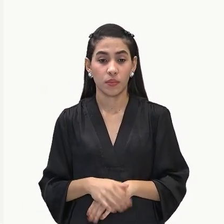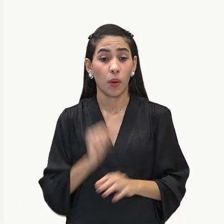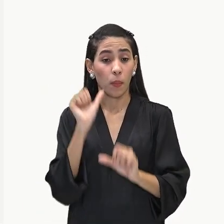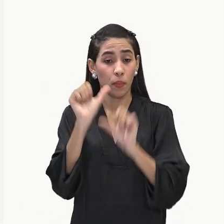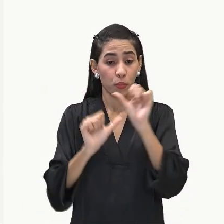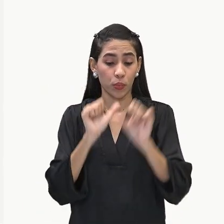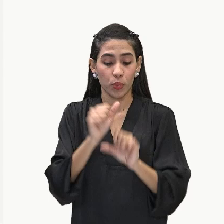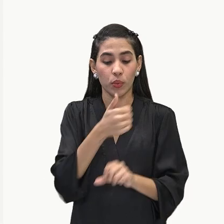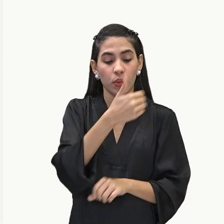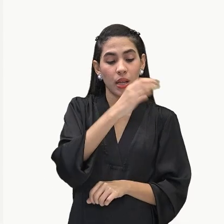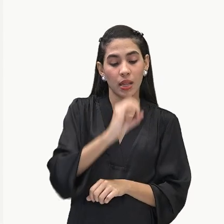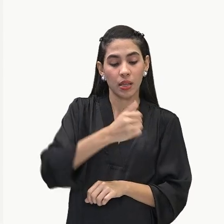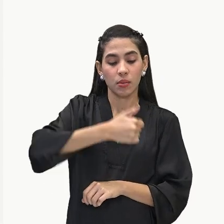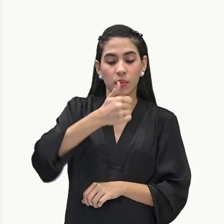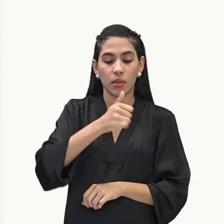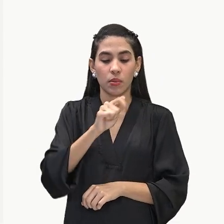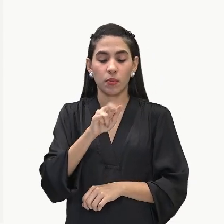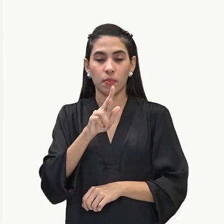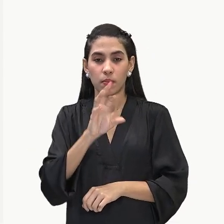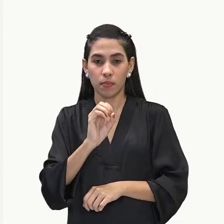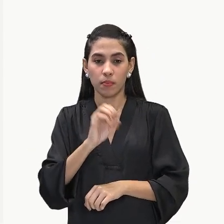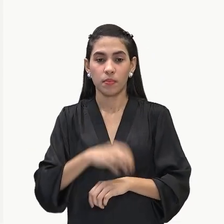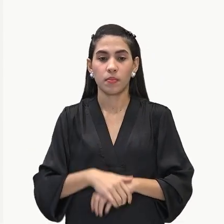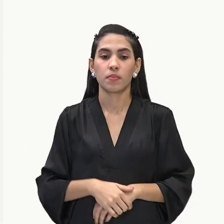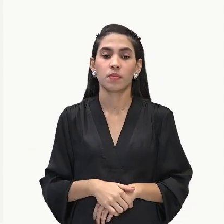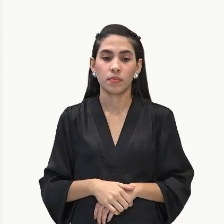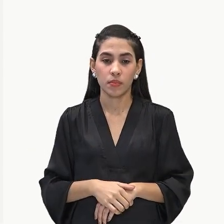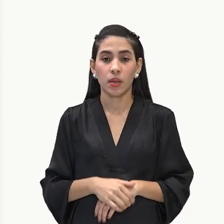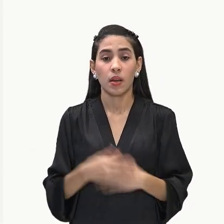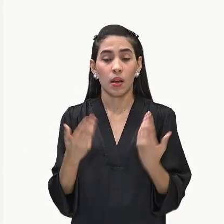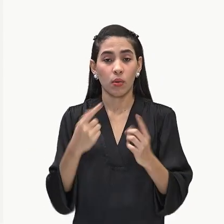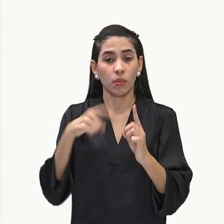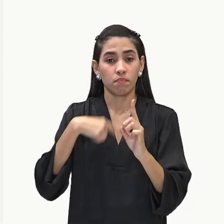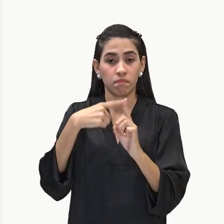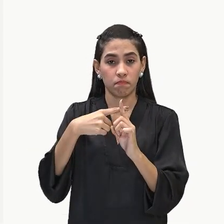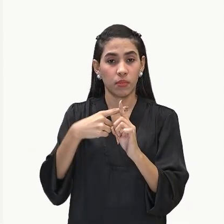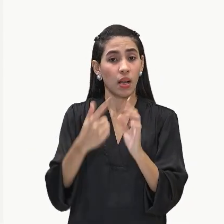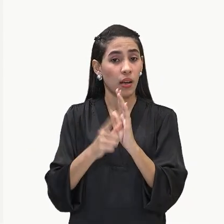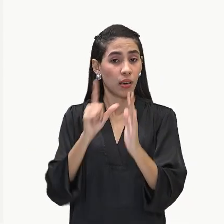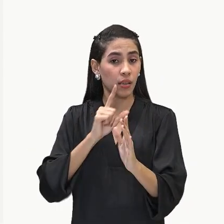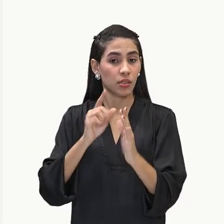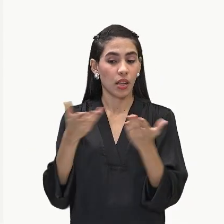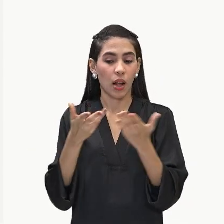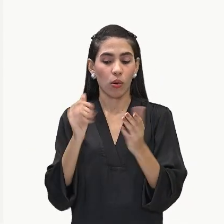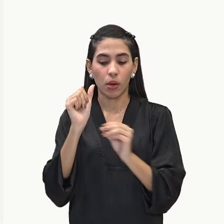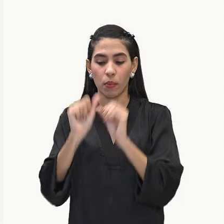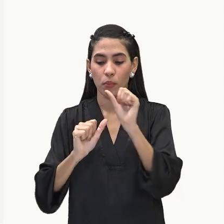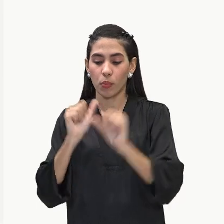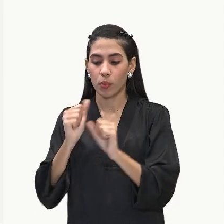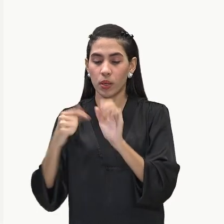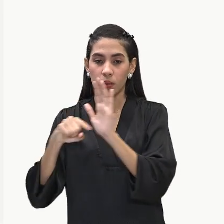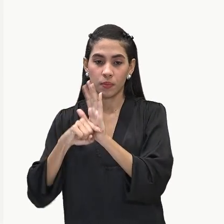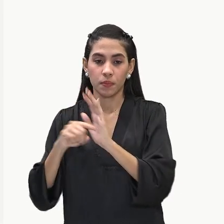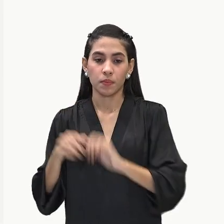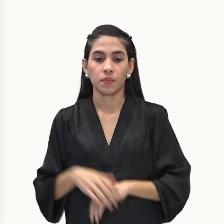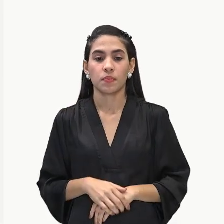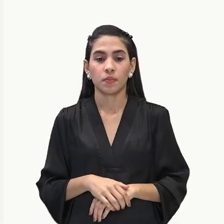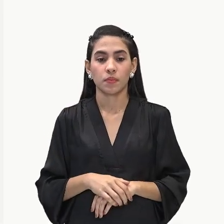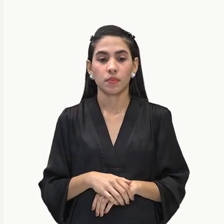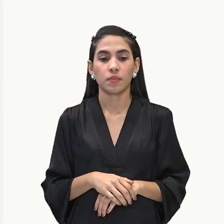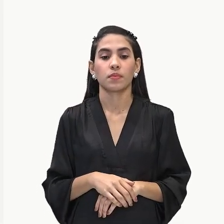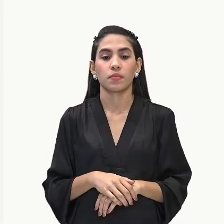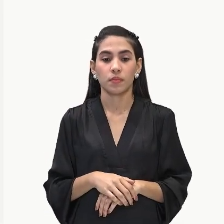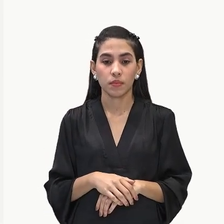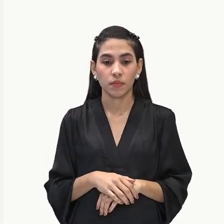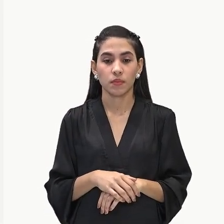o primeiro membro, ele era positivo. Então, ele vai se tornar negativo. O y vai passar para o